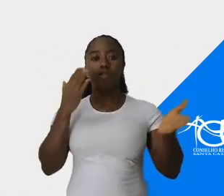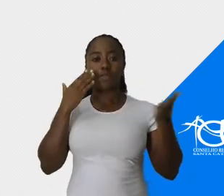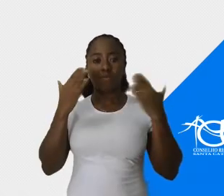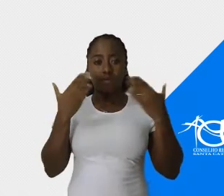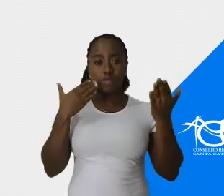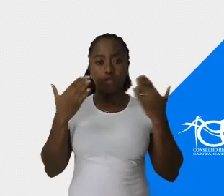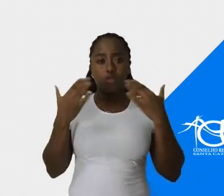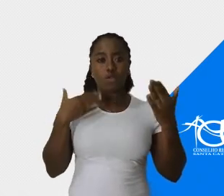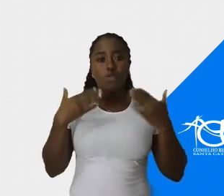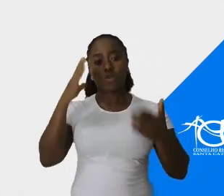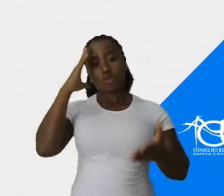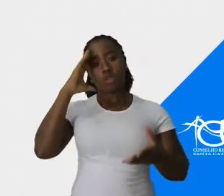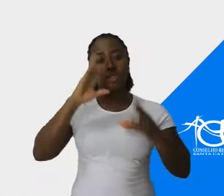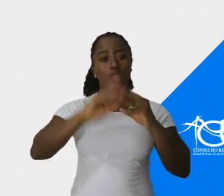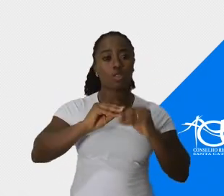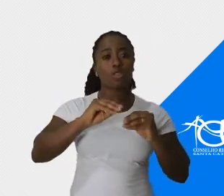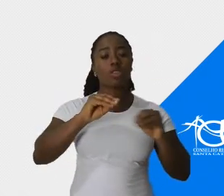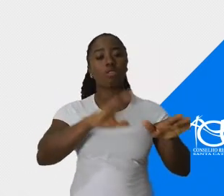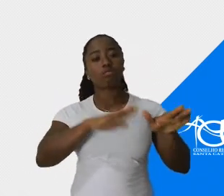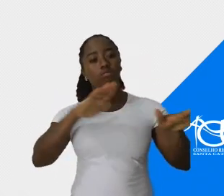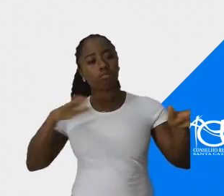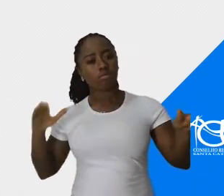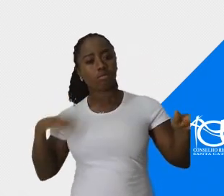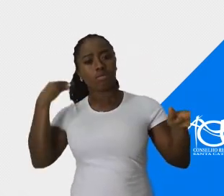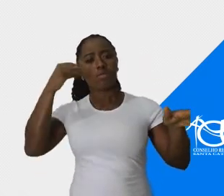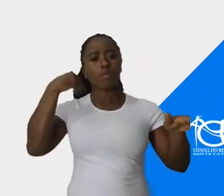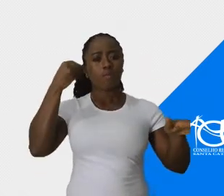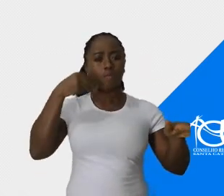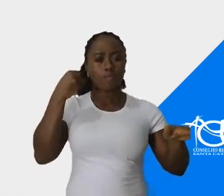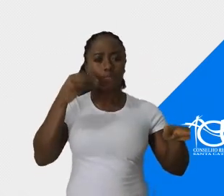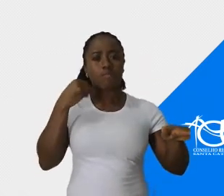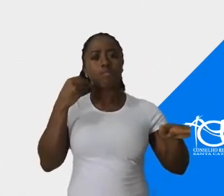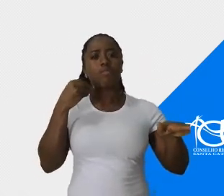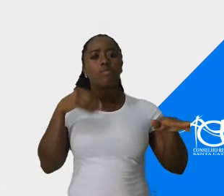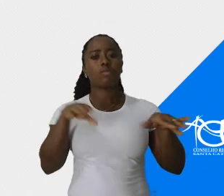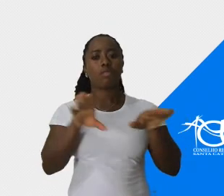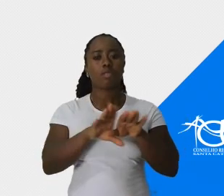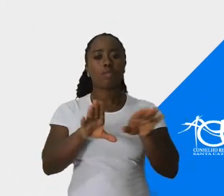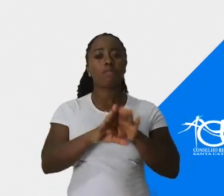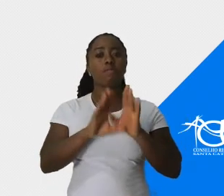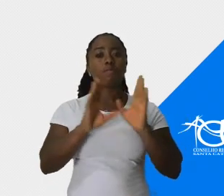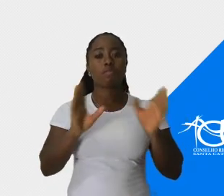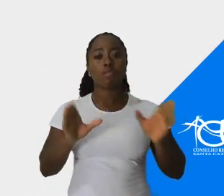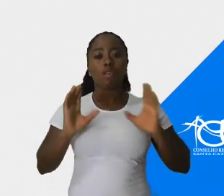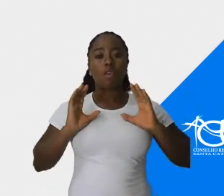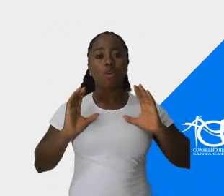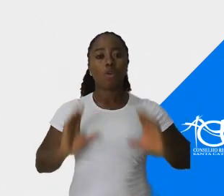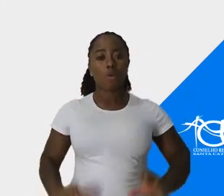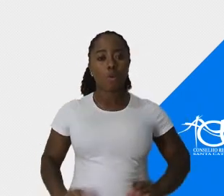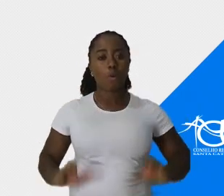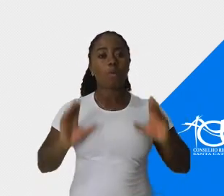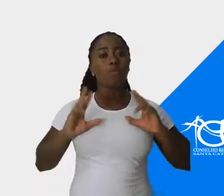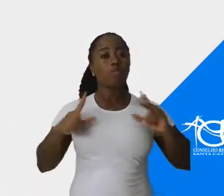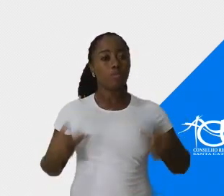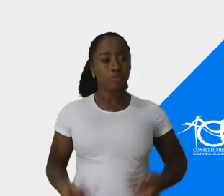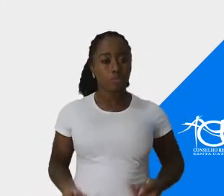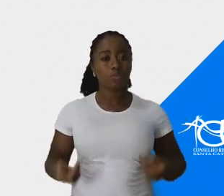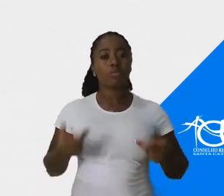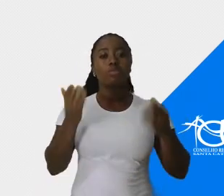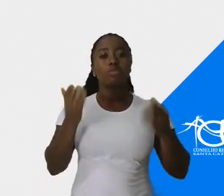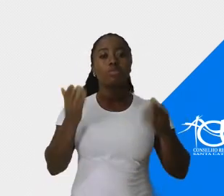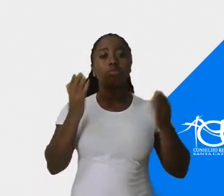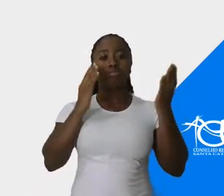experiência humana, é uma experiência de comportamento humano, cabe aos psicólogos avaliar pelo menos algumas habilidades